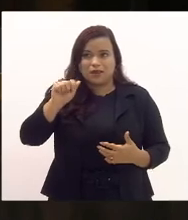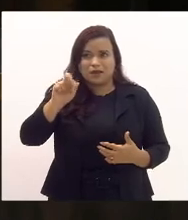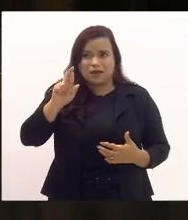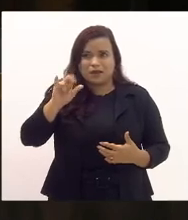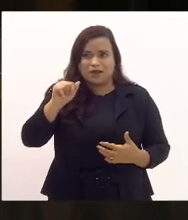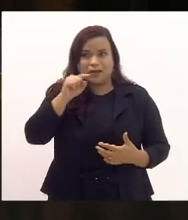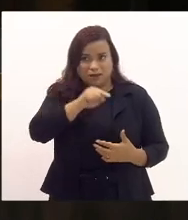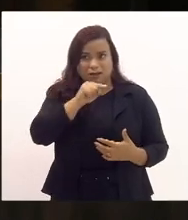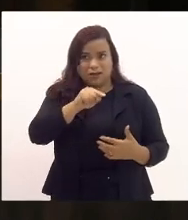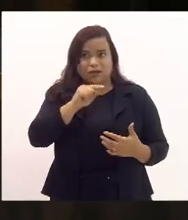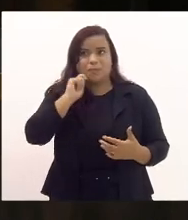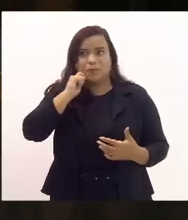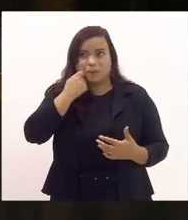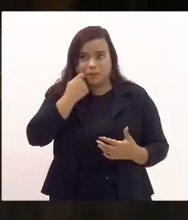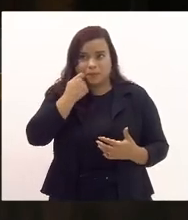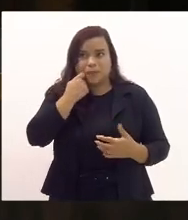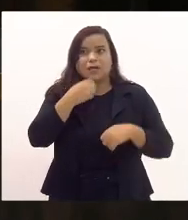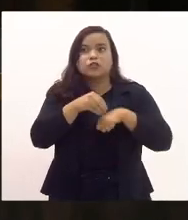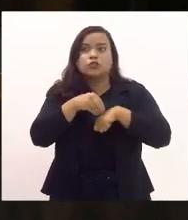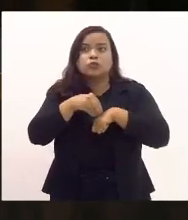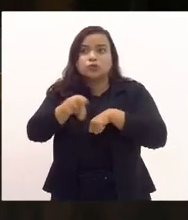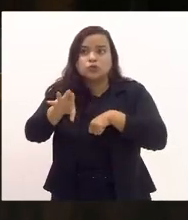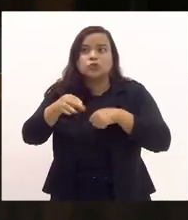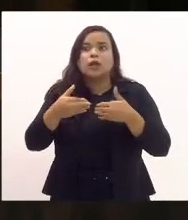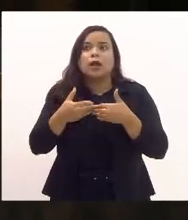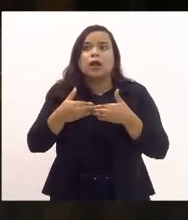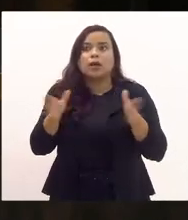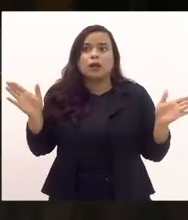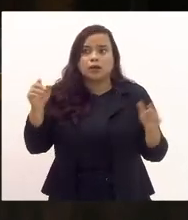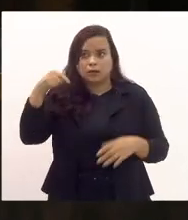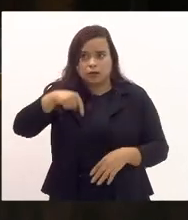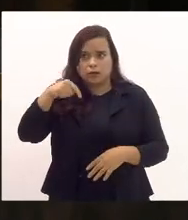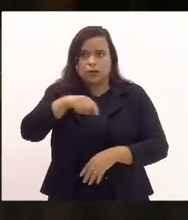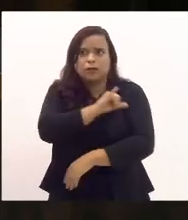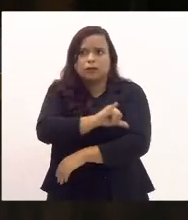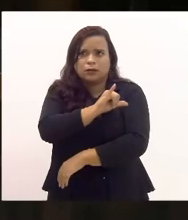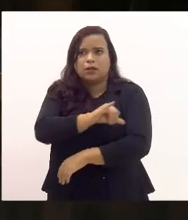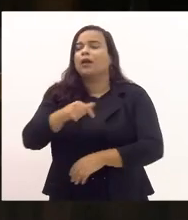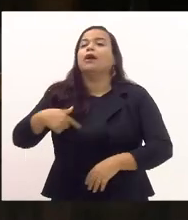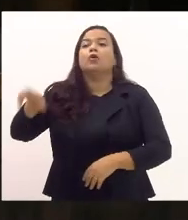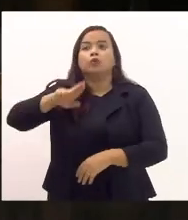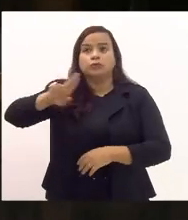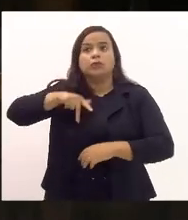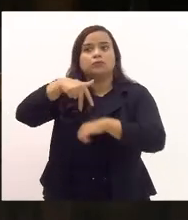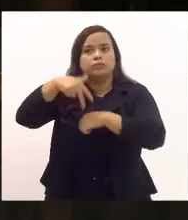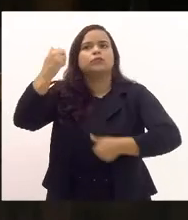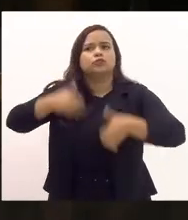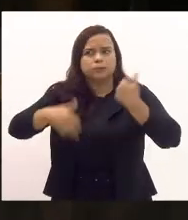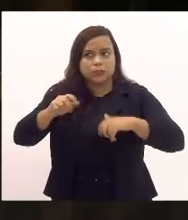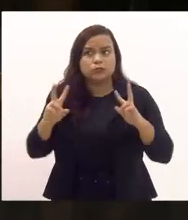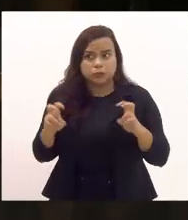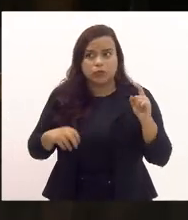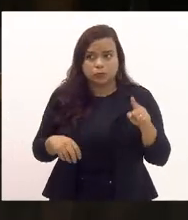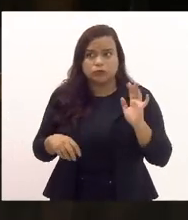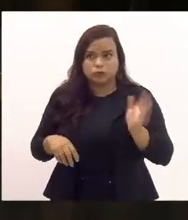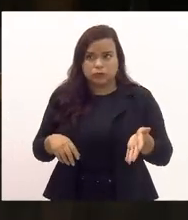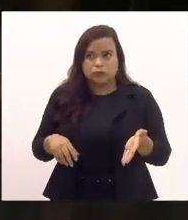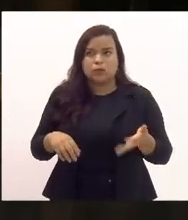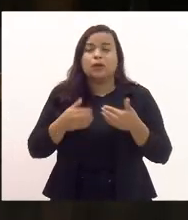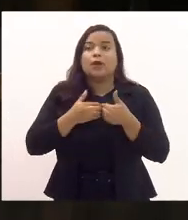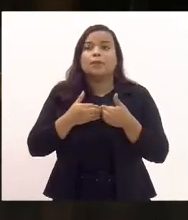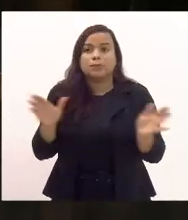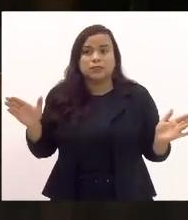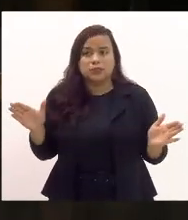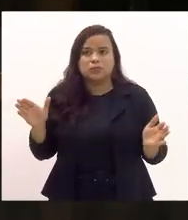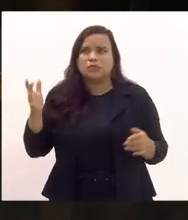e sugeriu a inauguração aqui nesse estado eu usei essa Tribuna para falar tinha sido